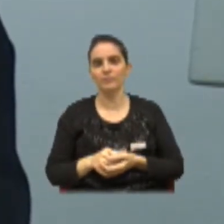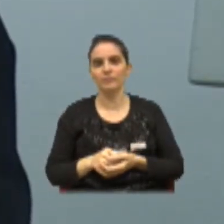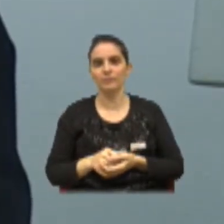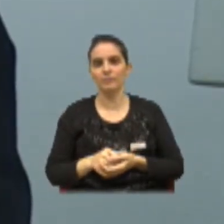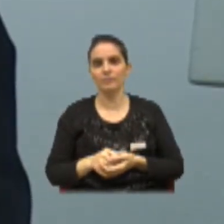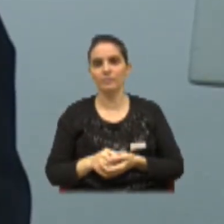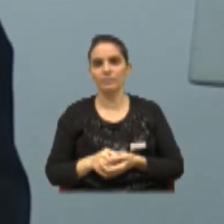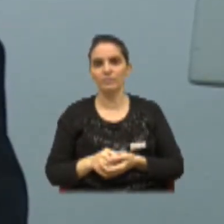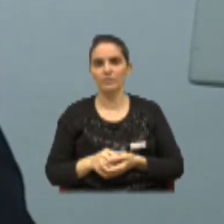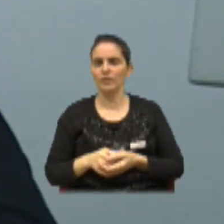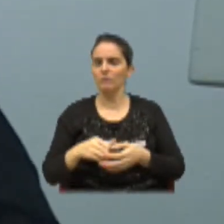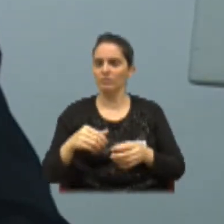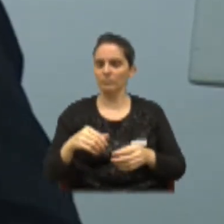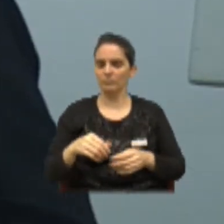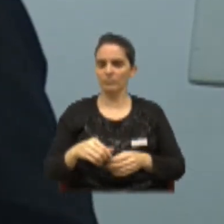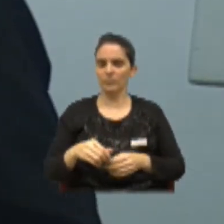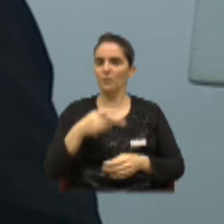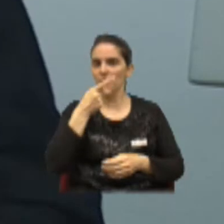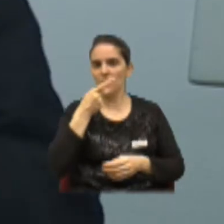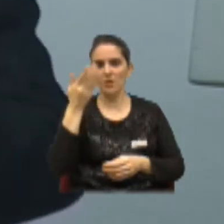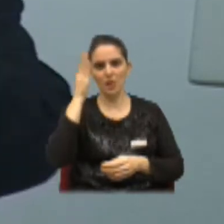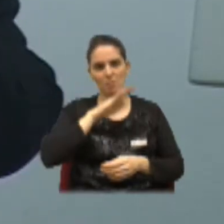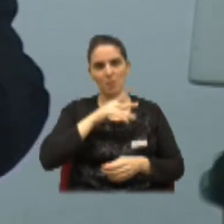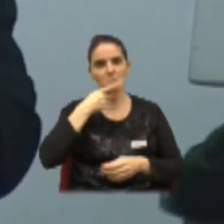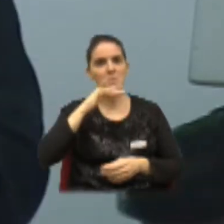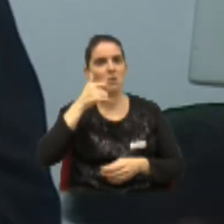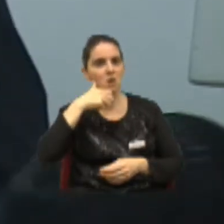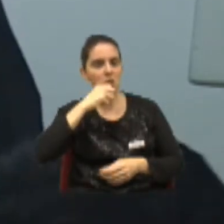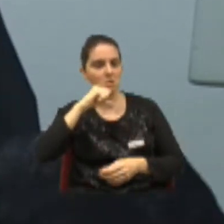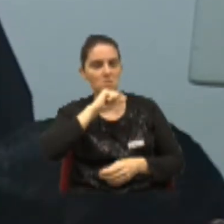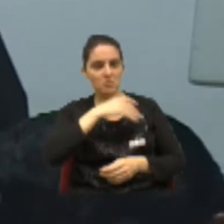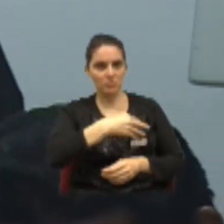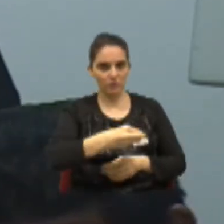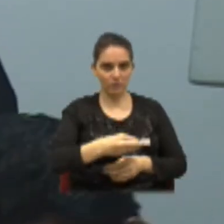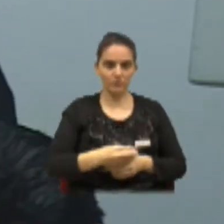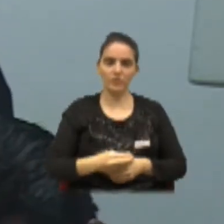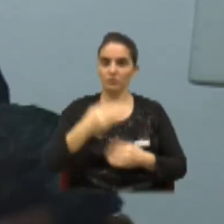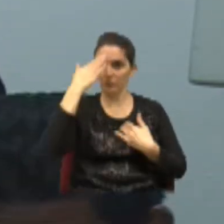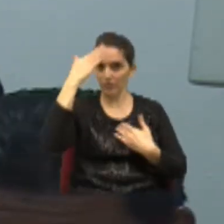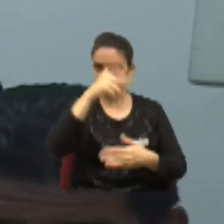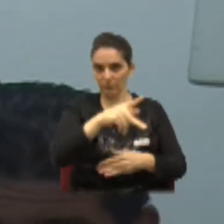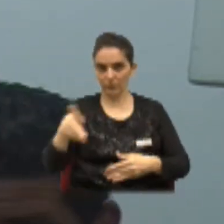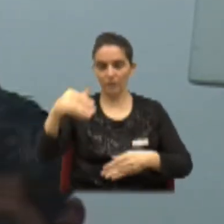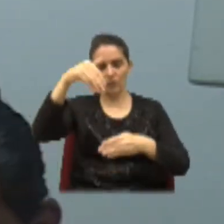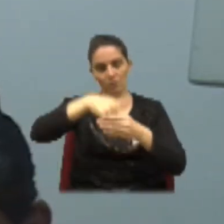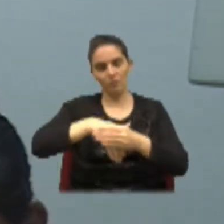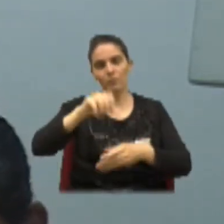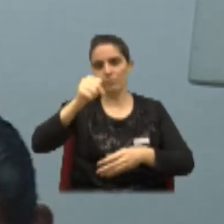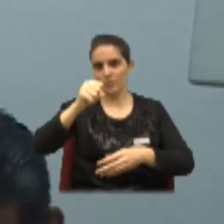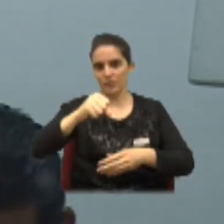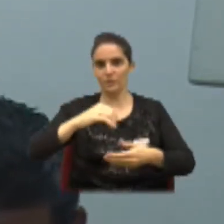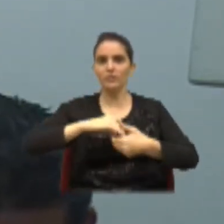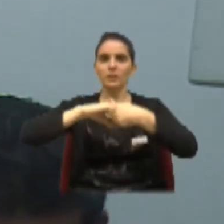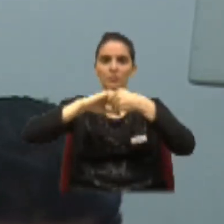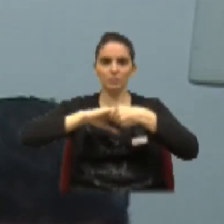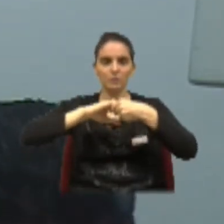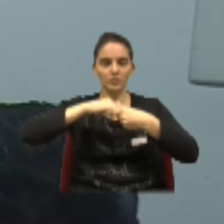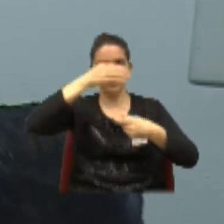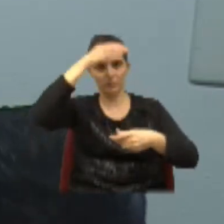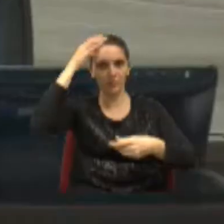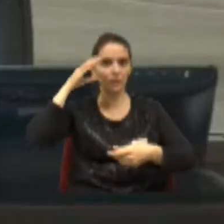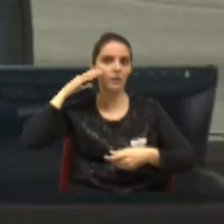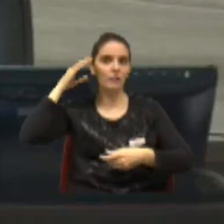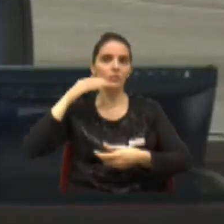filhos. Muito obrigado, presidente, e quero dizer que sou a favor e voto com louvor. Parabéns, vereadora